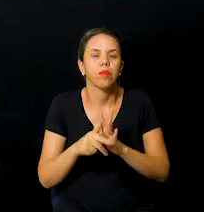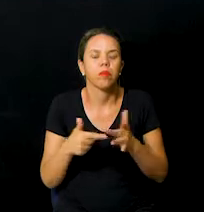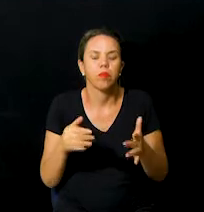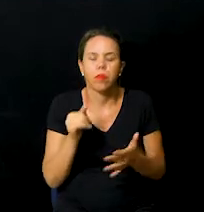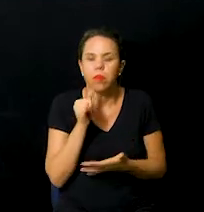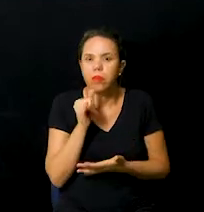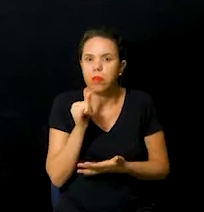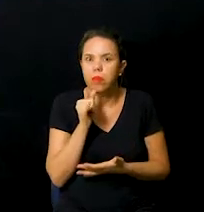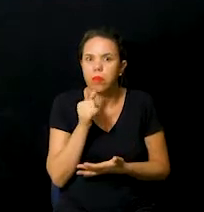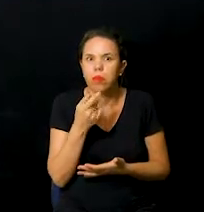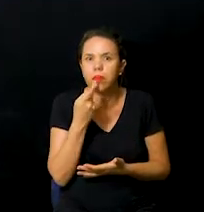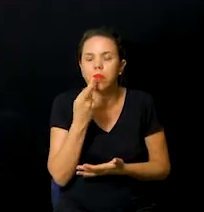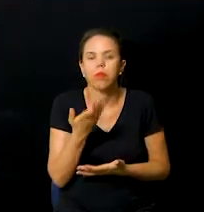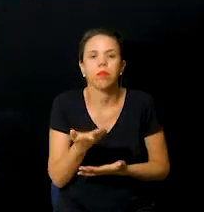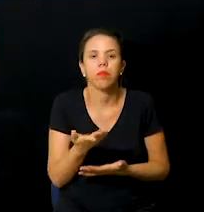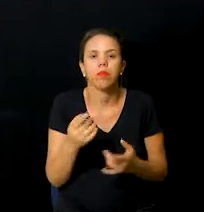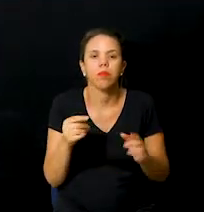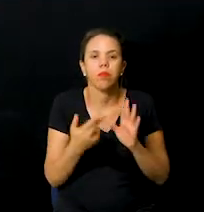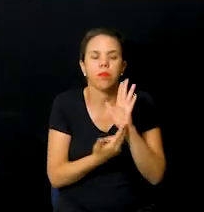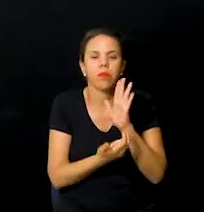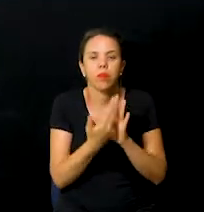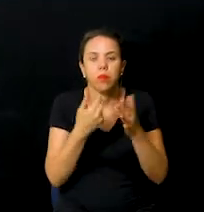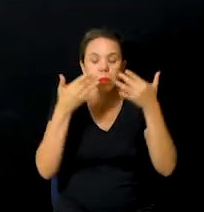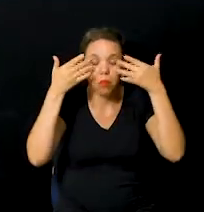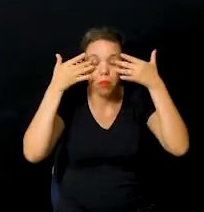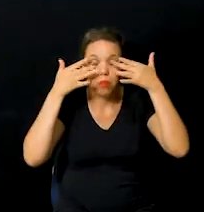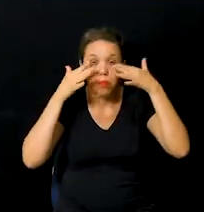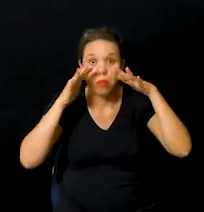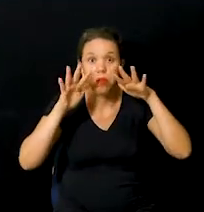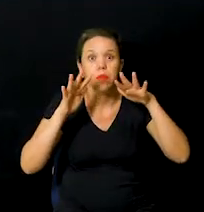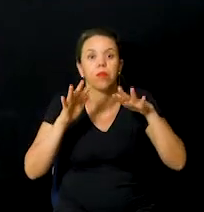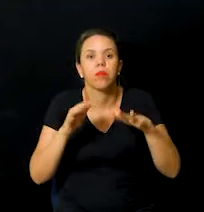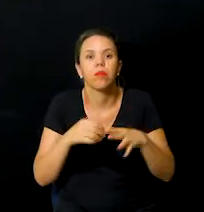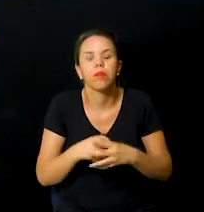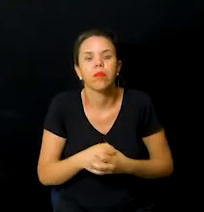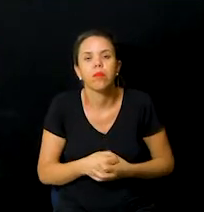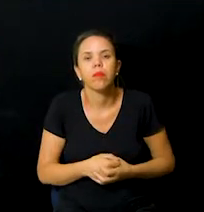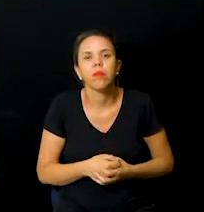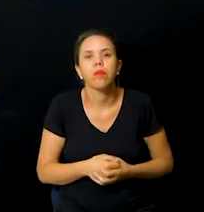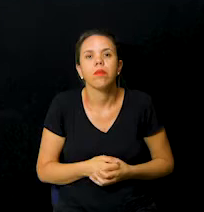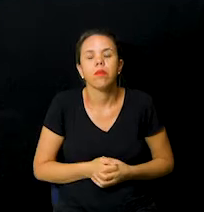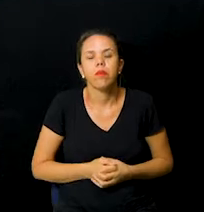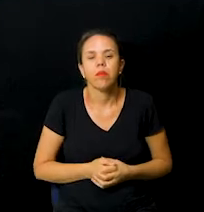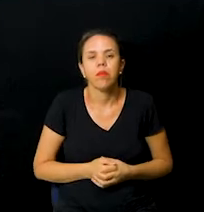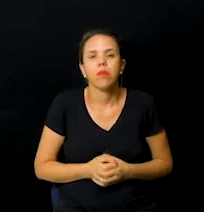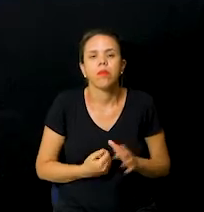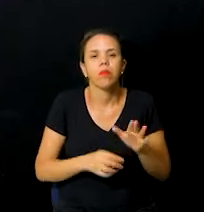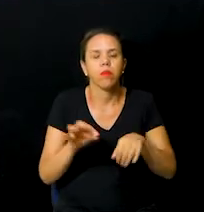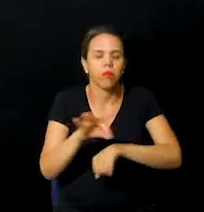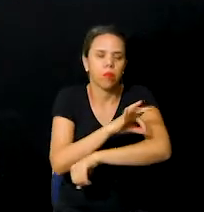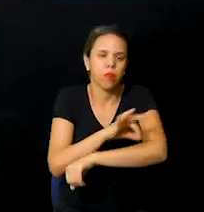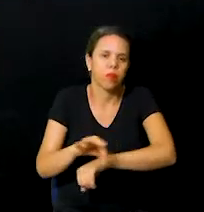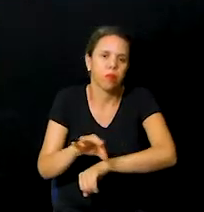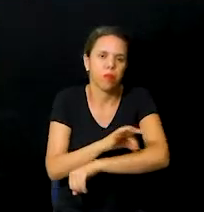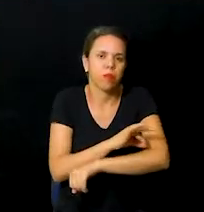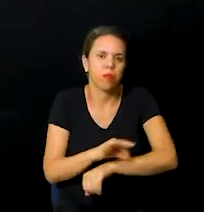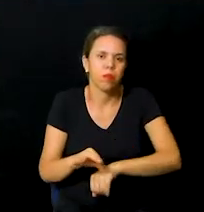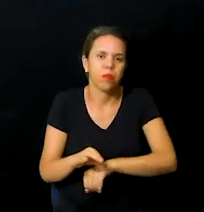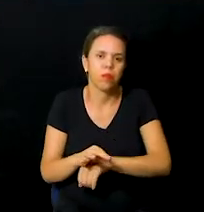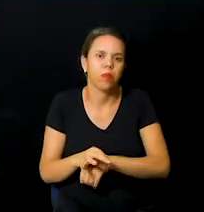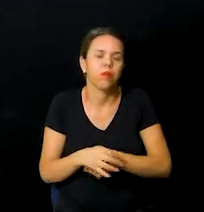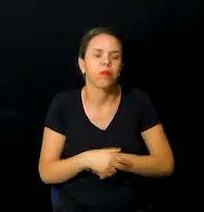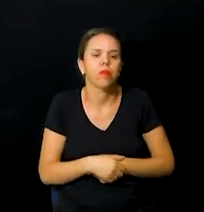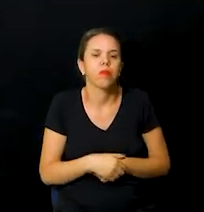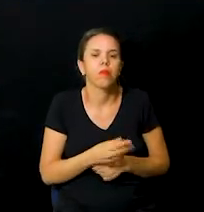teve várias situações, por exemplo, que nem você citou aqui de designer, né, de sobrancelha, de